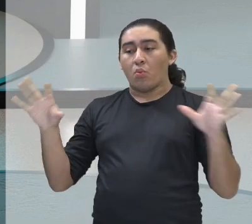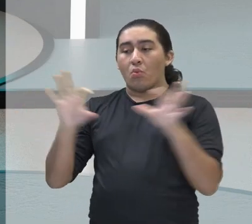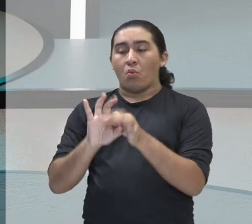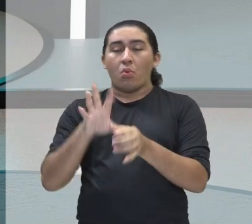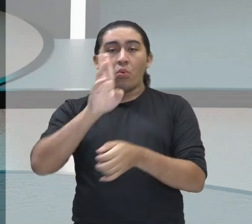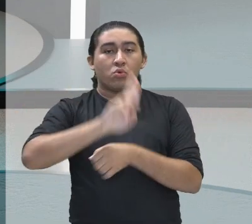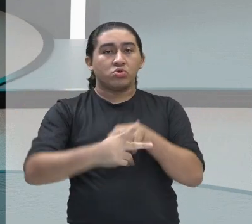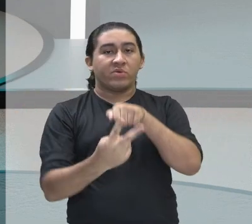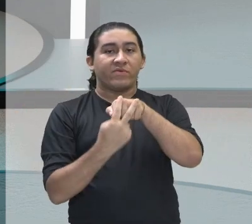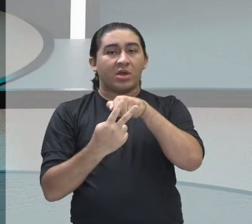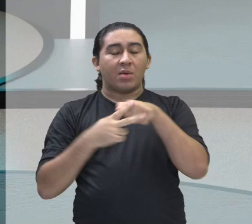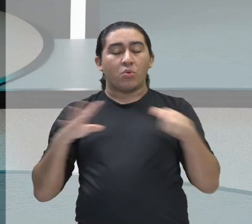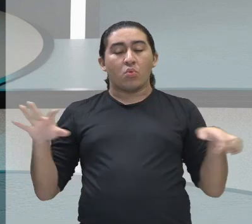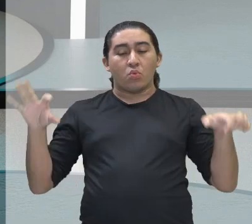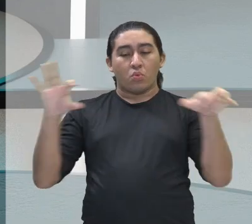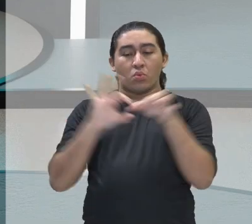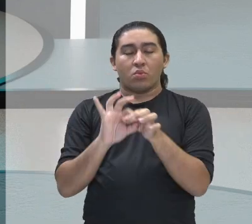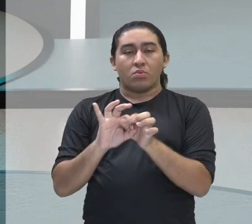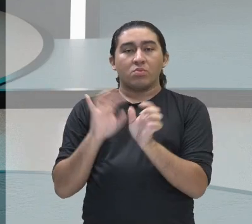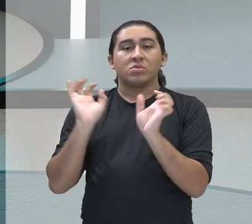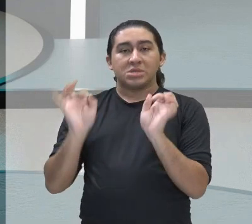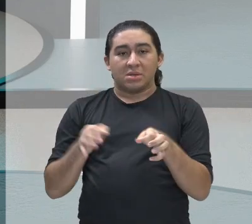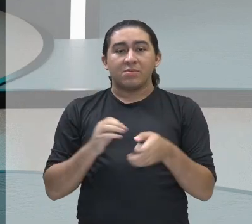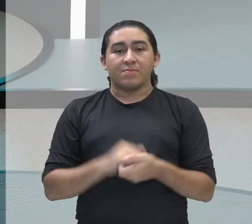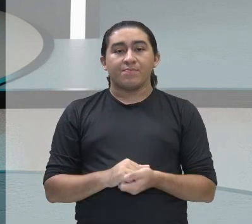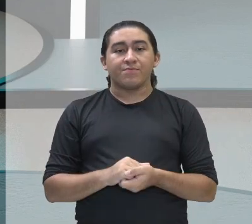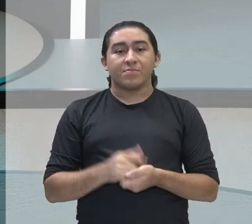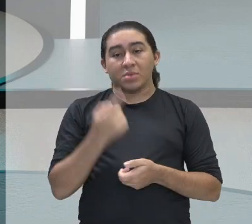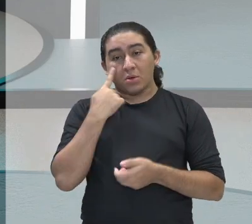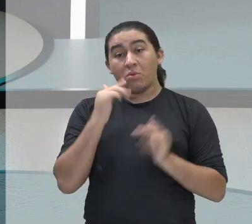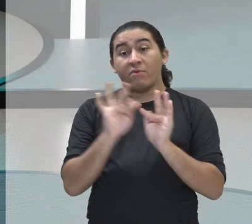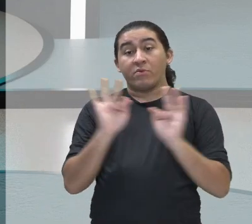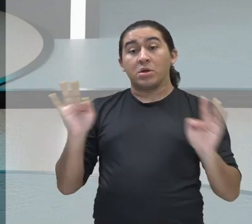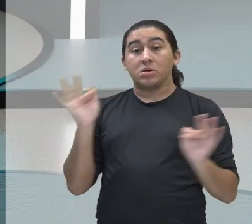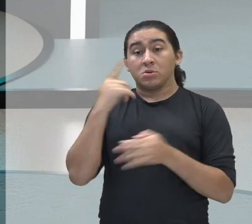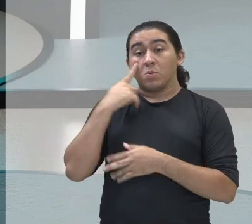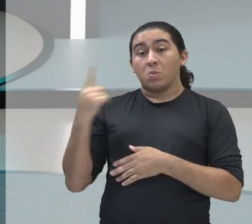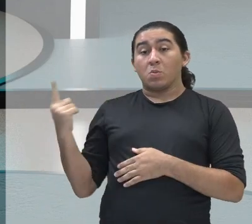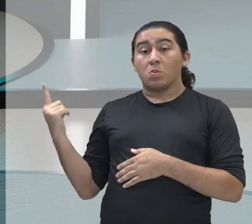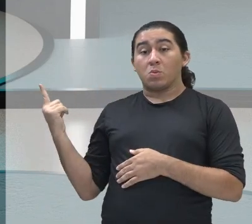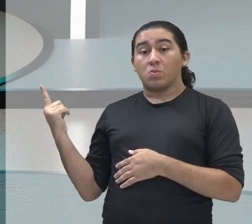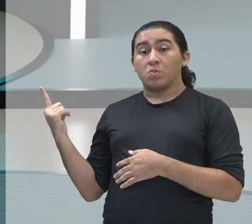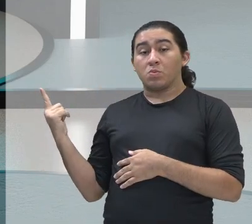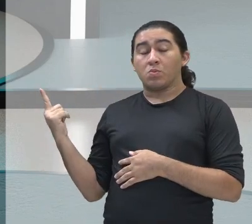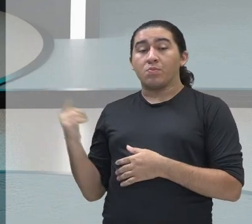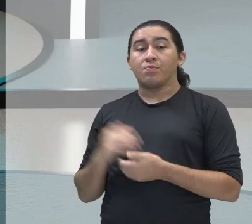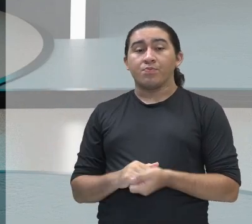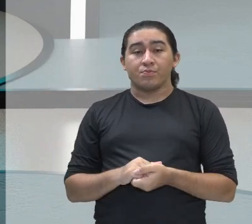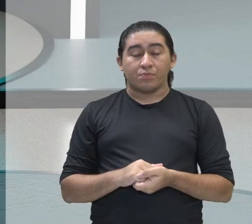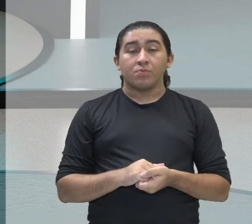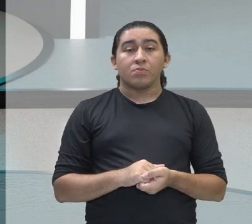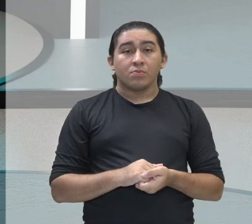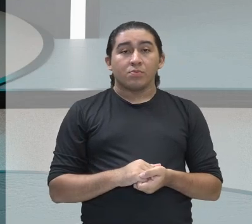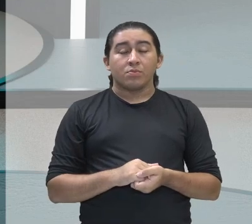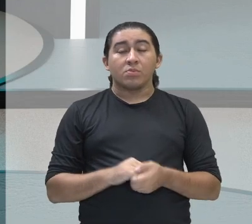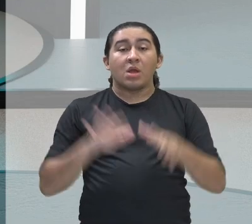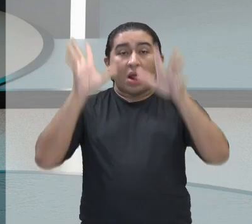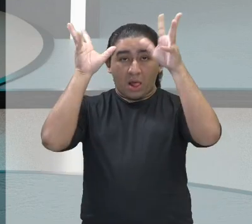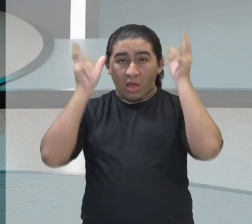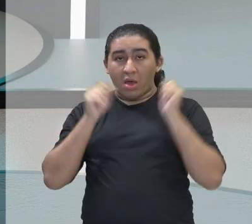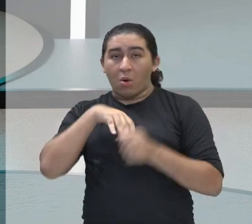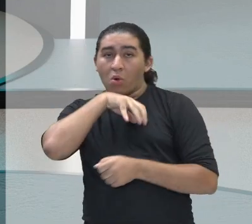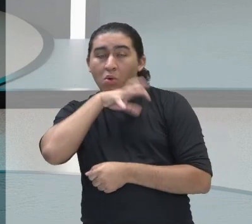esse sujeito, né, esse substantivo. Olha aqui, ó. Lions are wild animals. Leões, né, leões